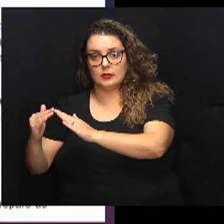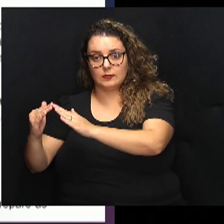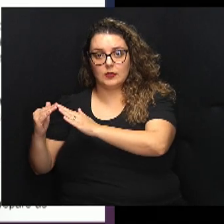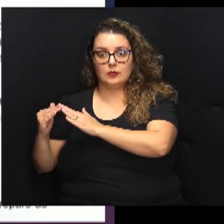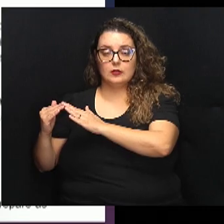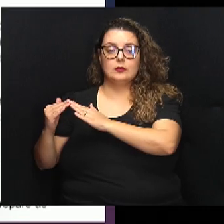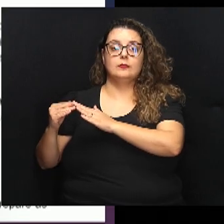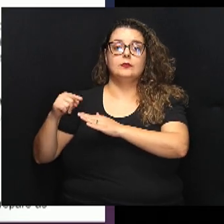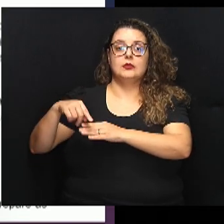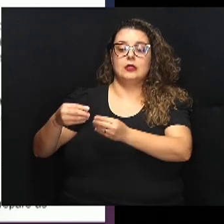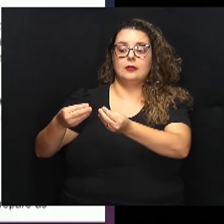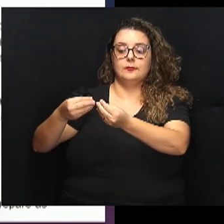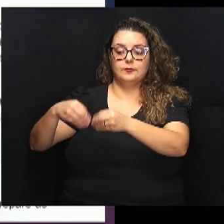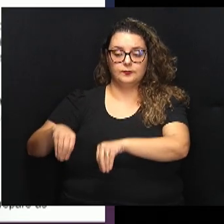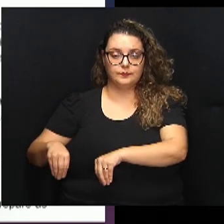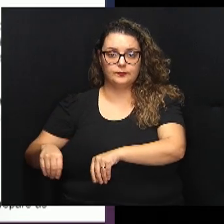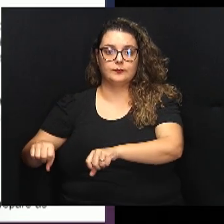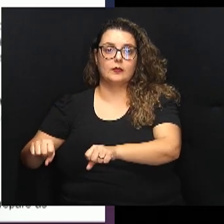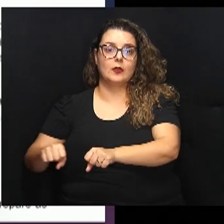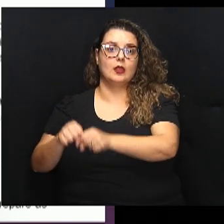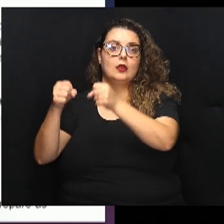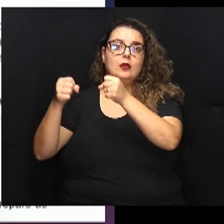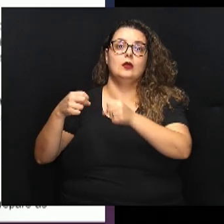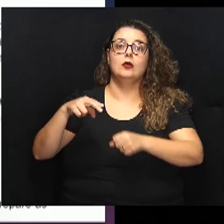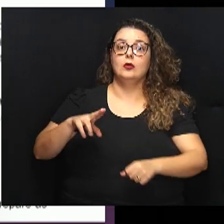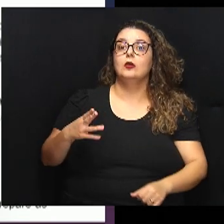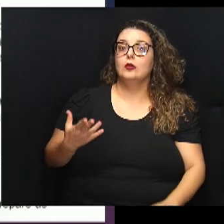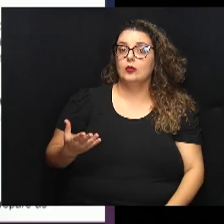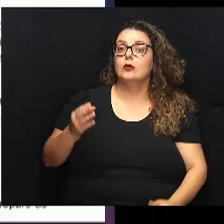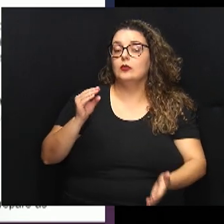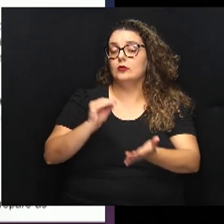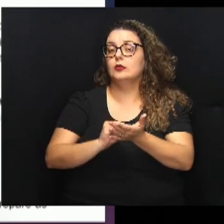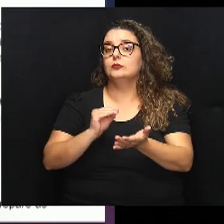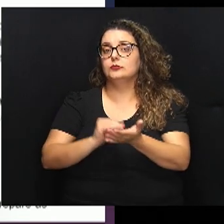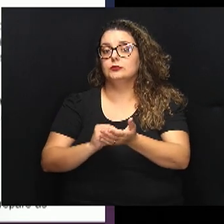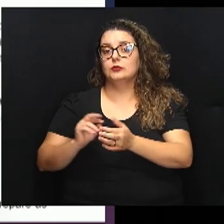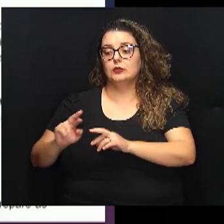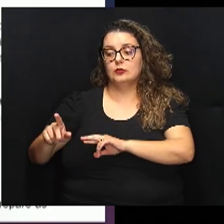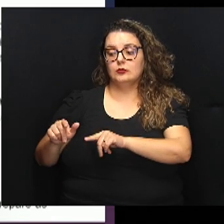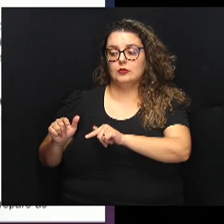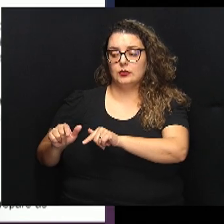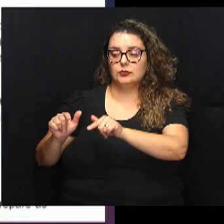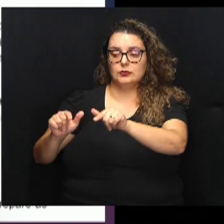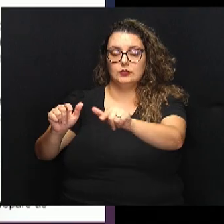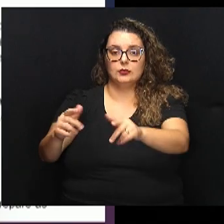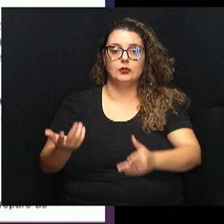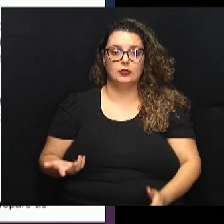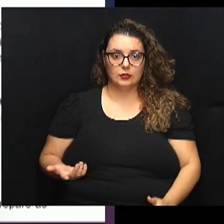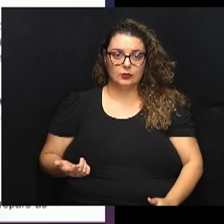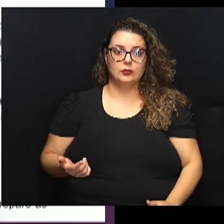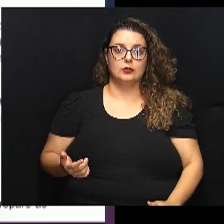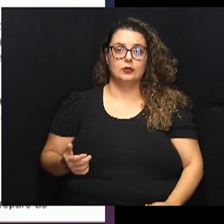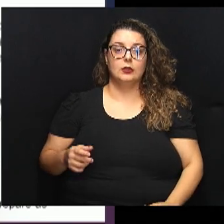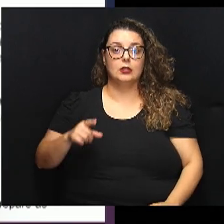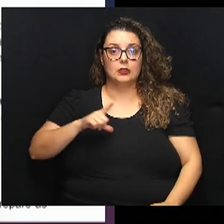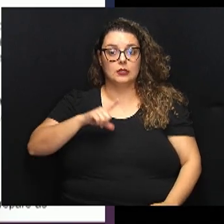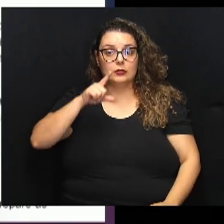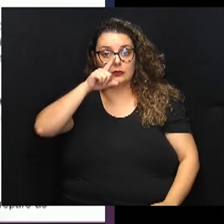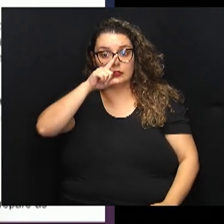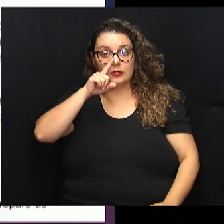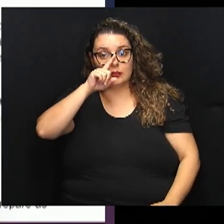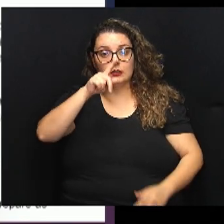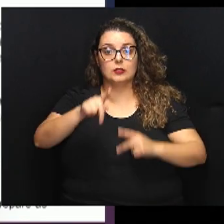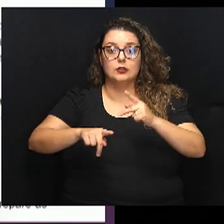está danificado, está quebrado ou ausente em diversos trechos, expondo a população a